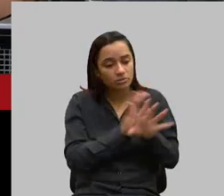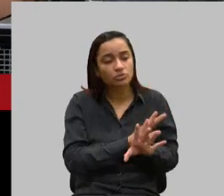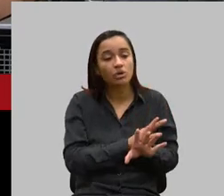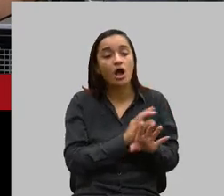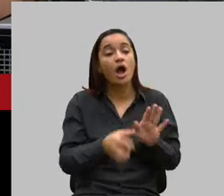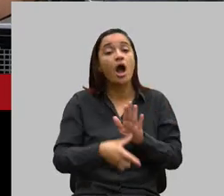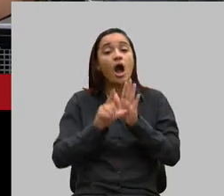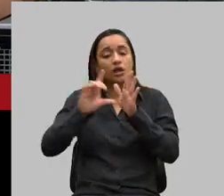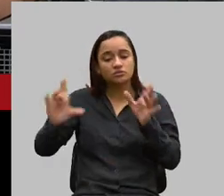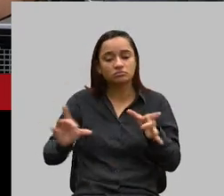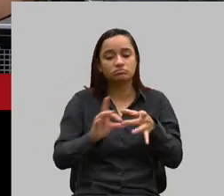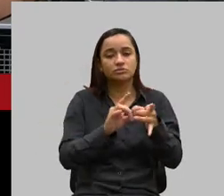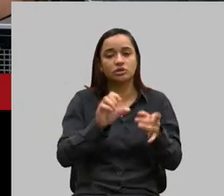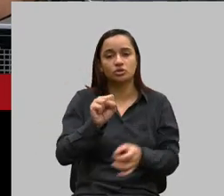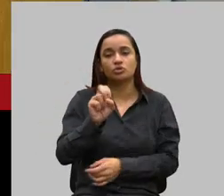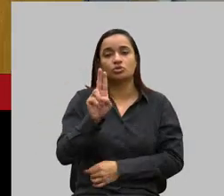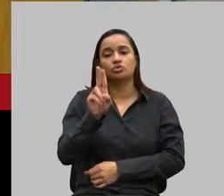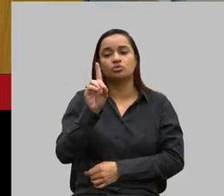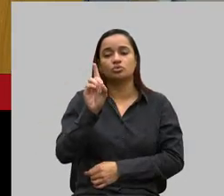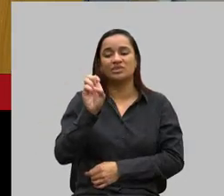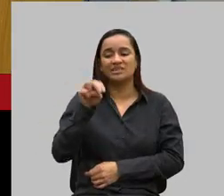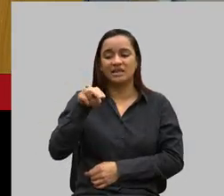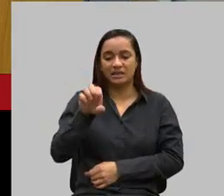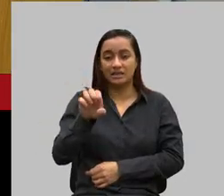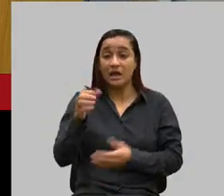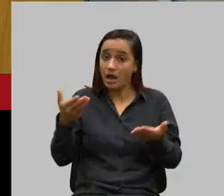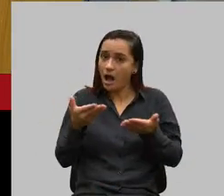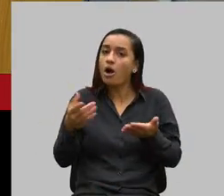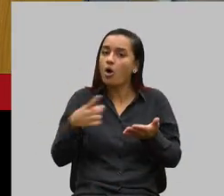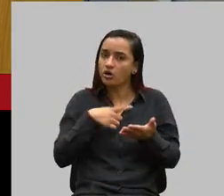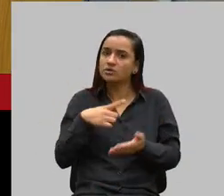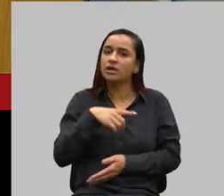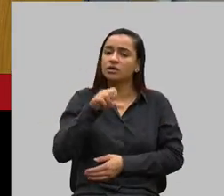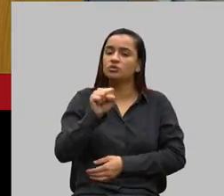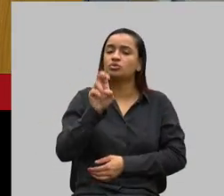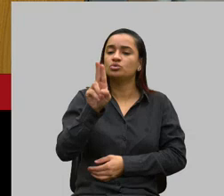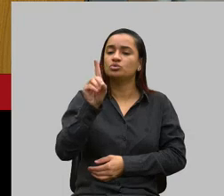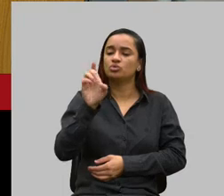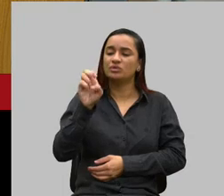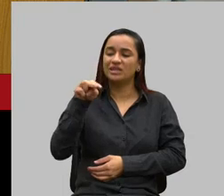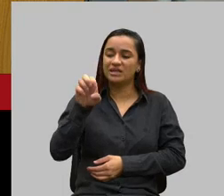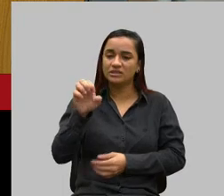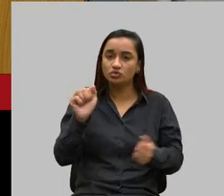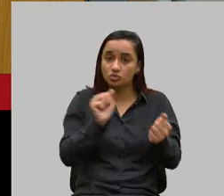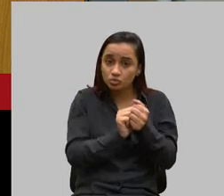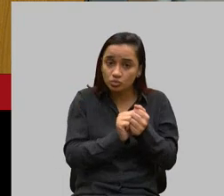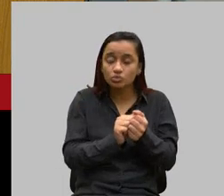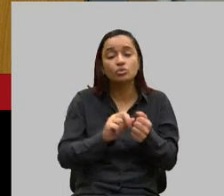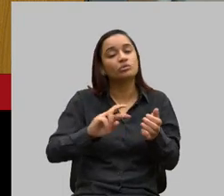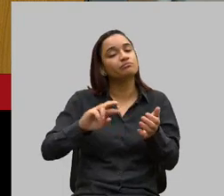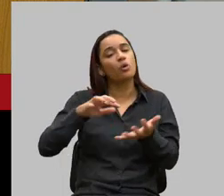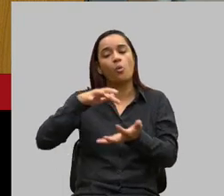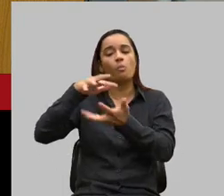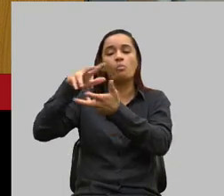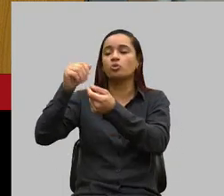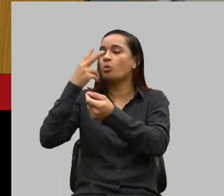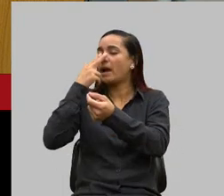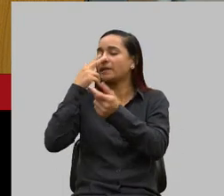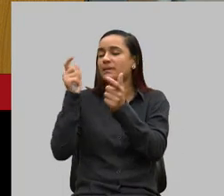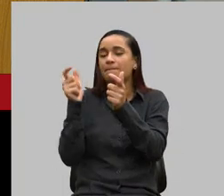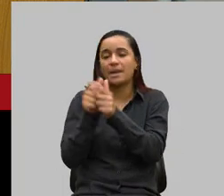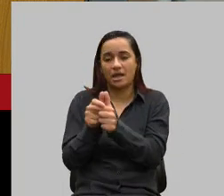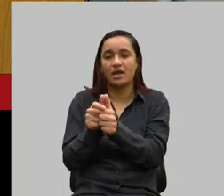Suene né o mundo ficou pequeno viu para Valadares e com parlamentares